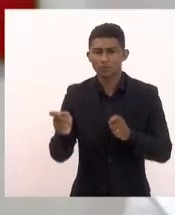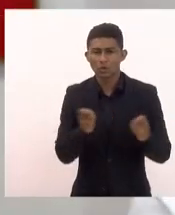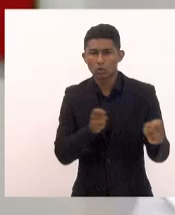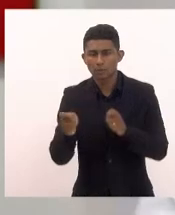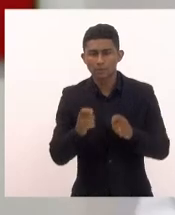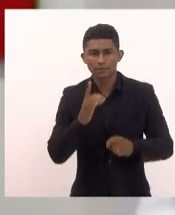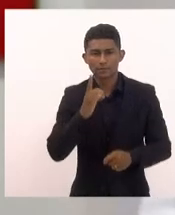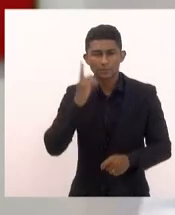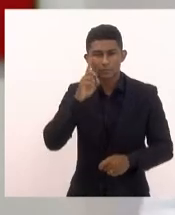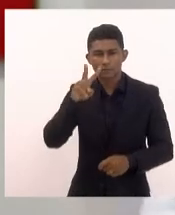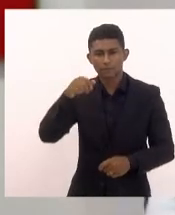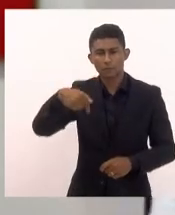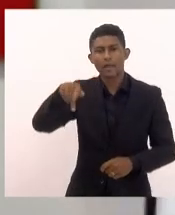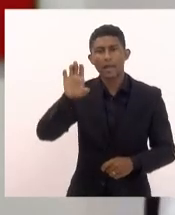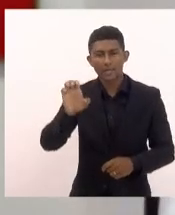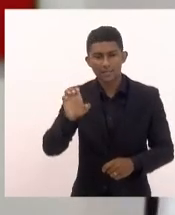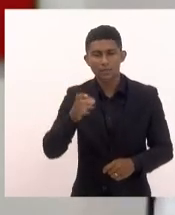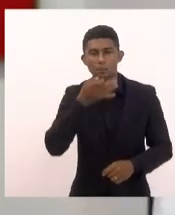Valdeque Carneiro.